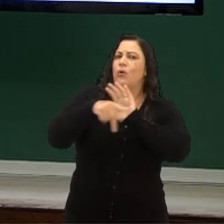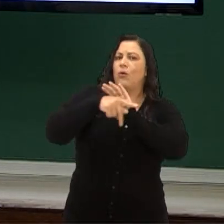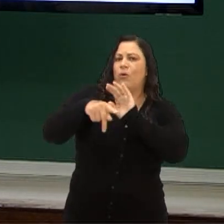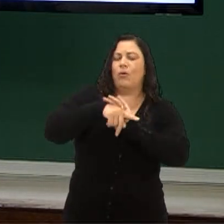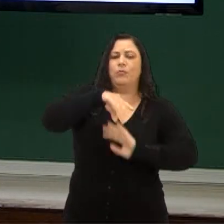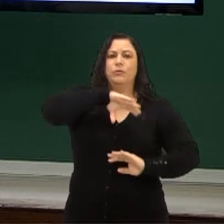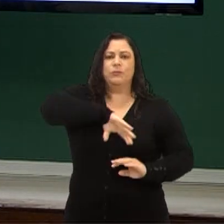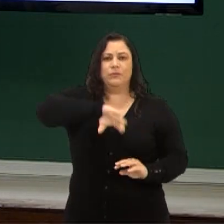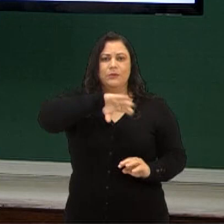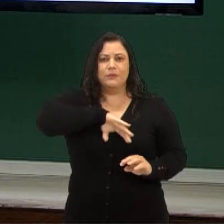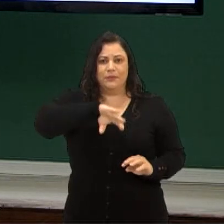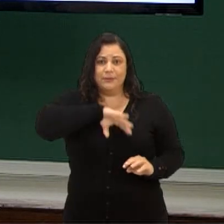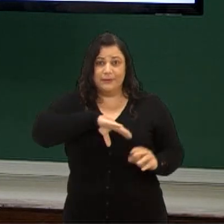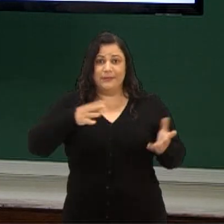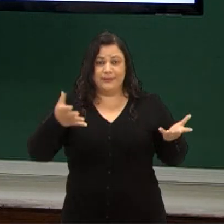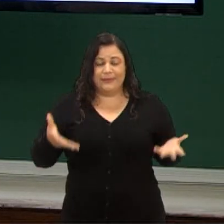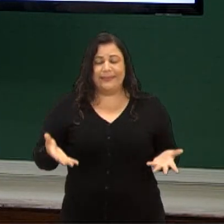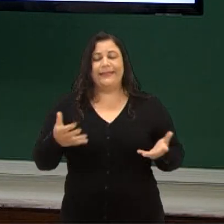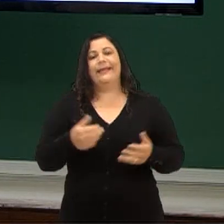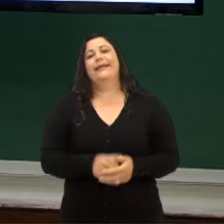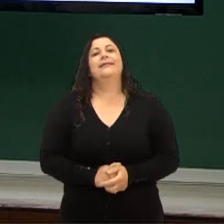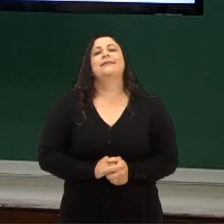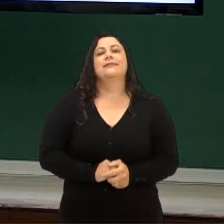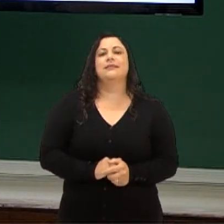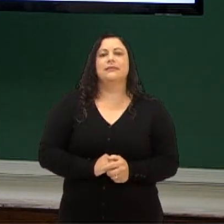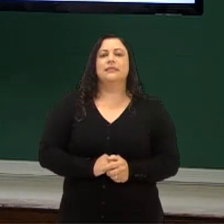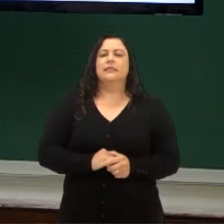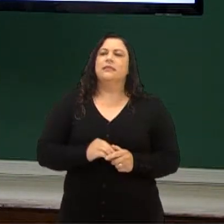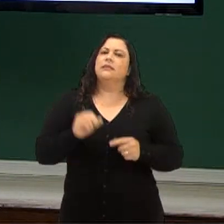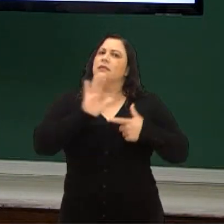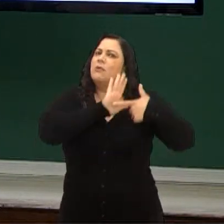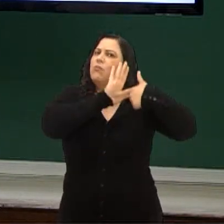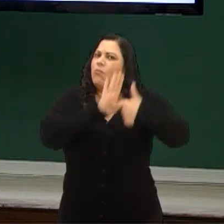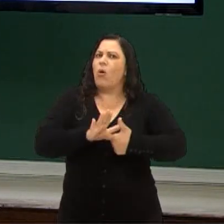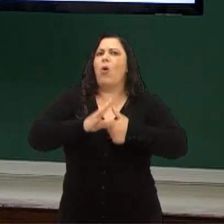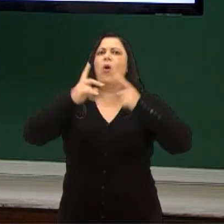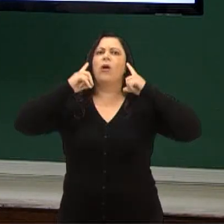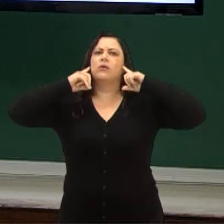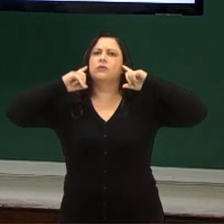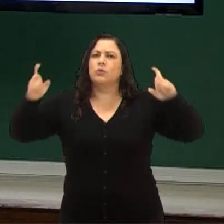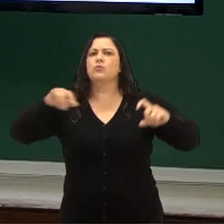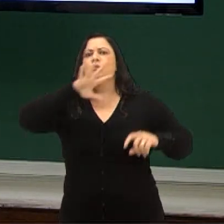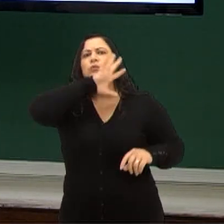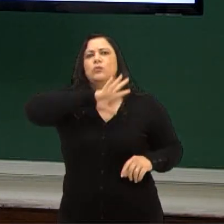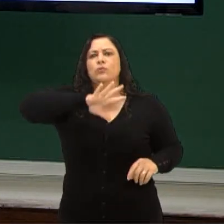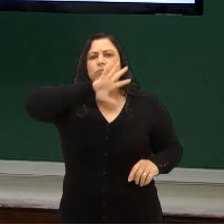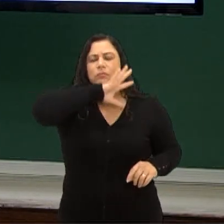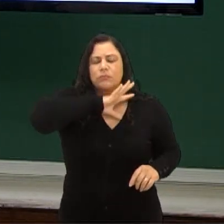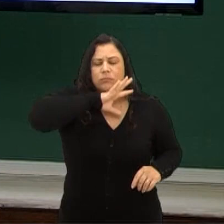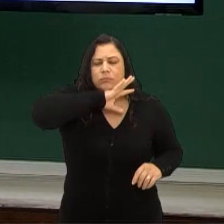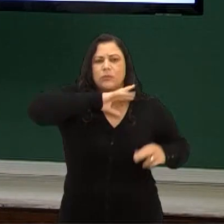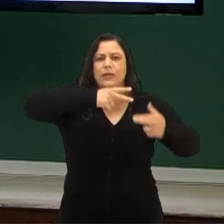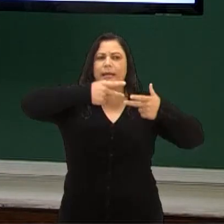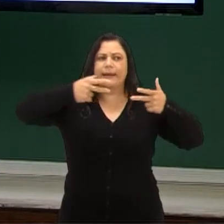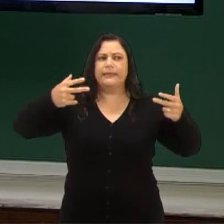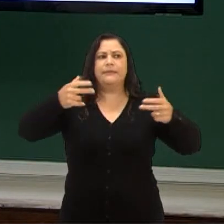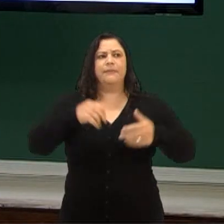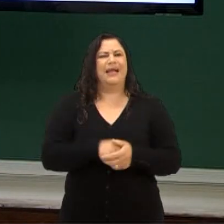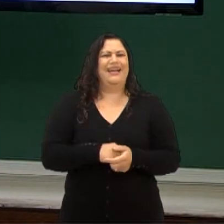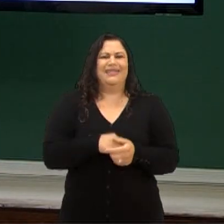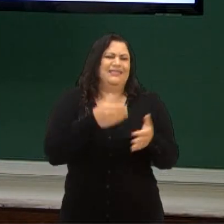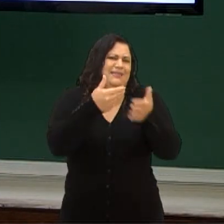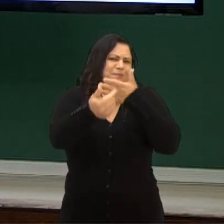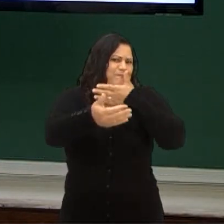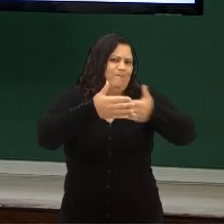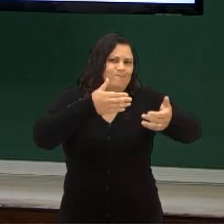elas foram introduzidas na língua portuguesa e elas exprimem sons dos animais, enfim, ou algum